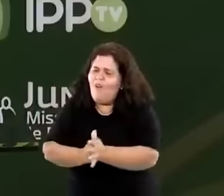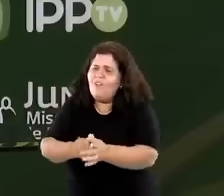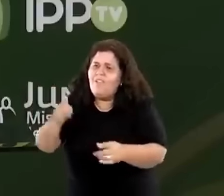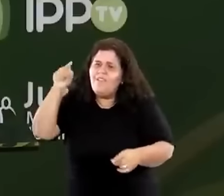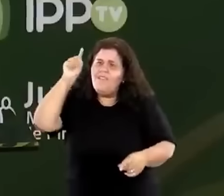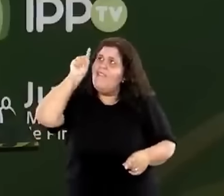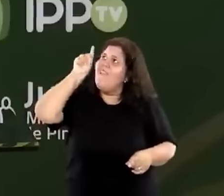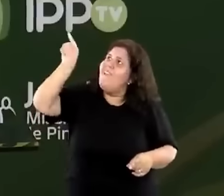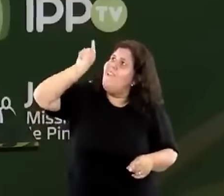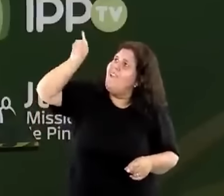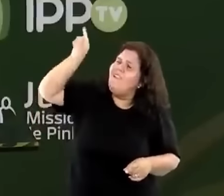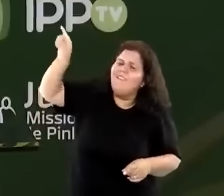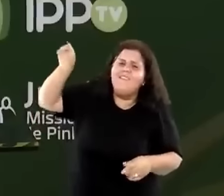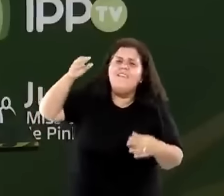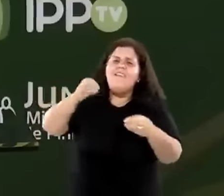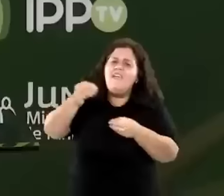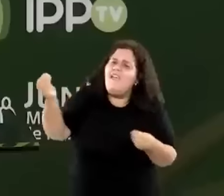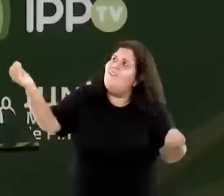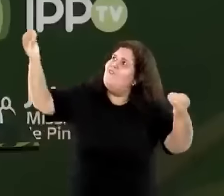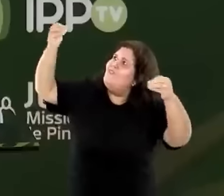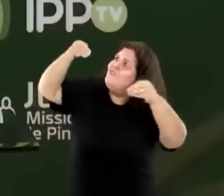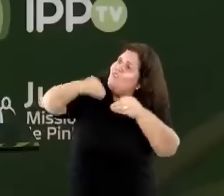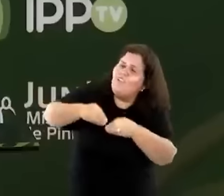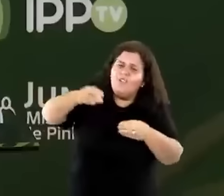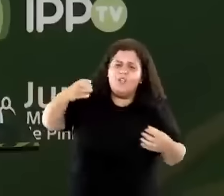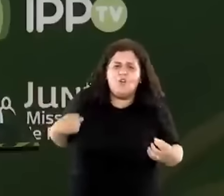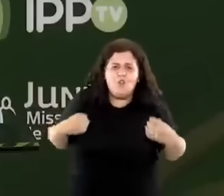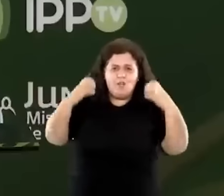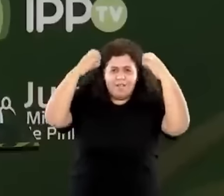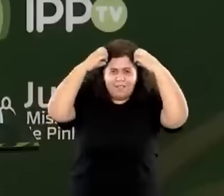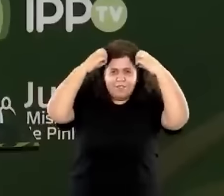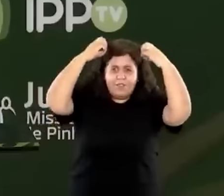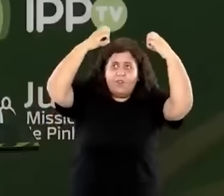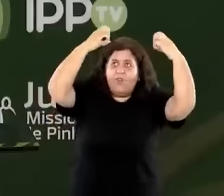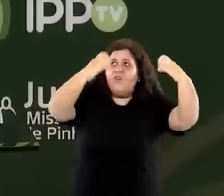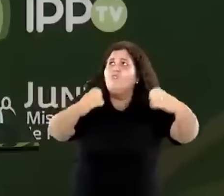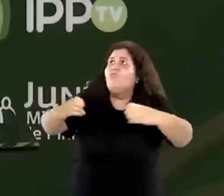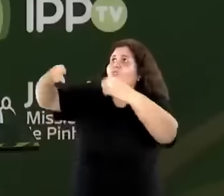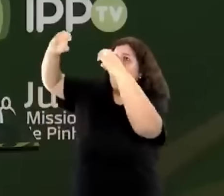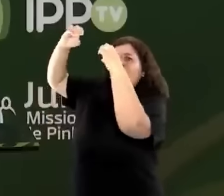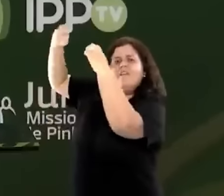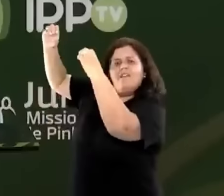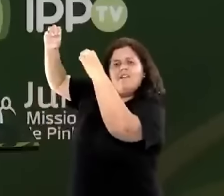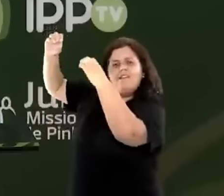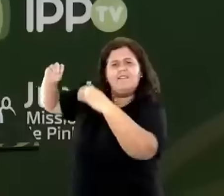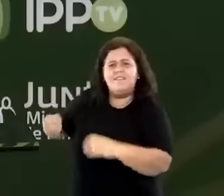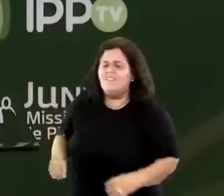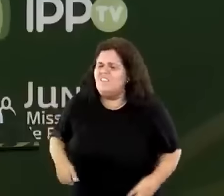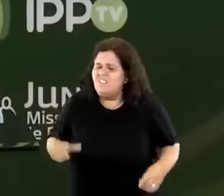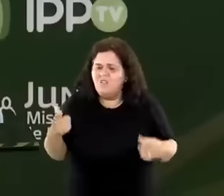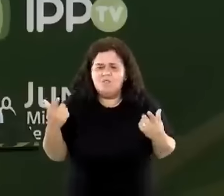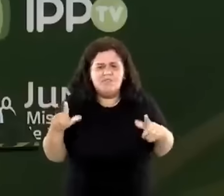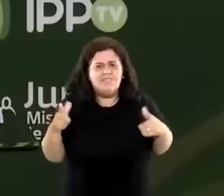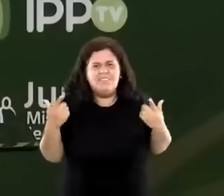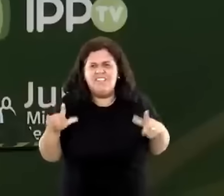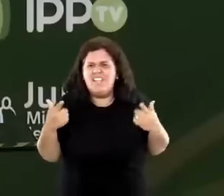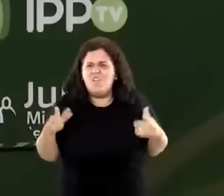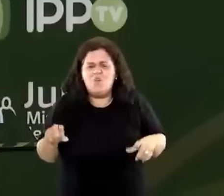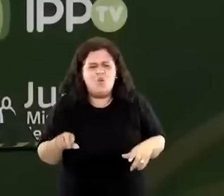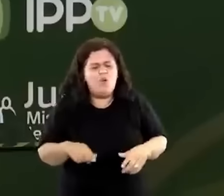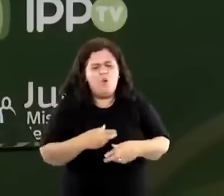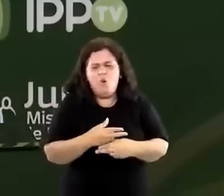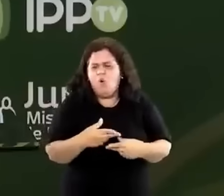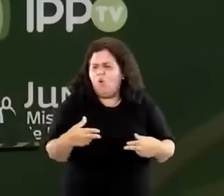ele só ele é digno e tira a coroa e deposita a coroa diante do seu trono Não tem qualquer